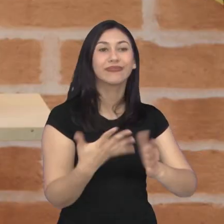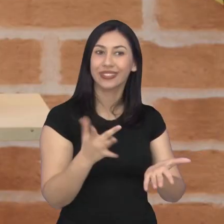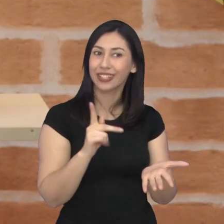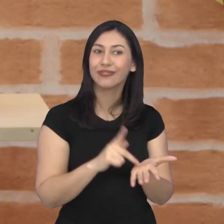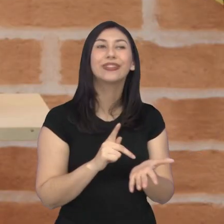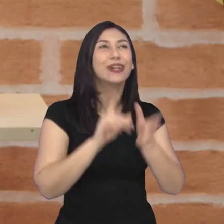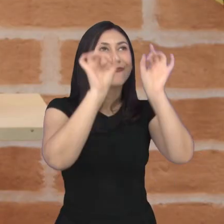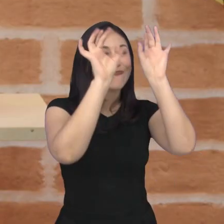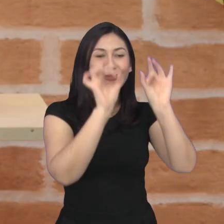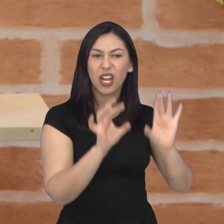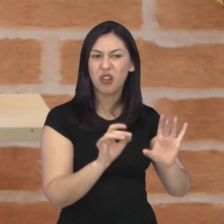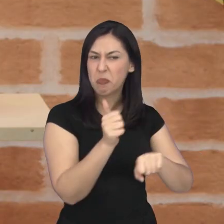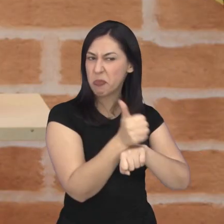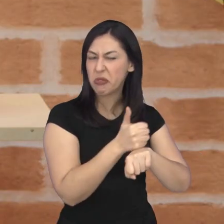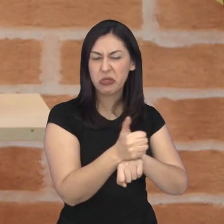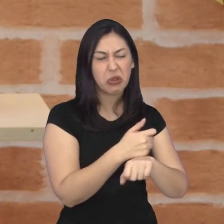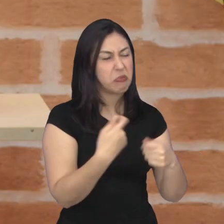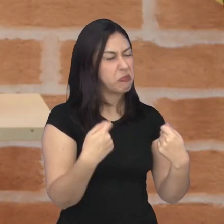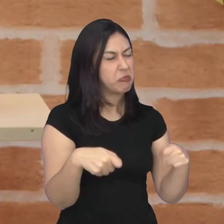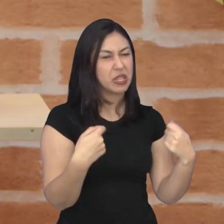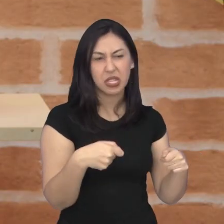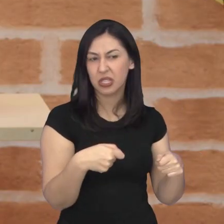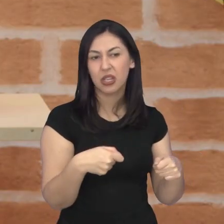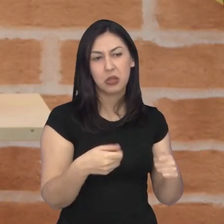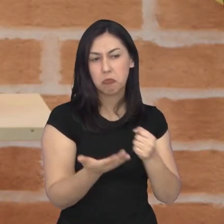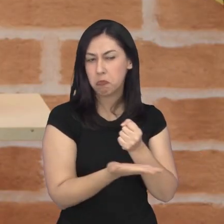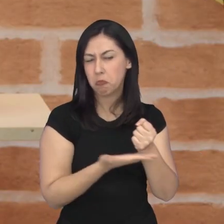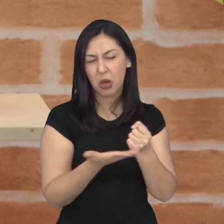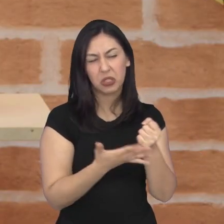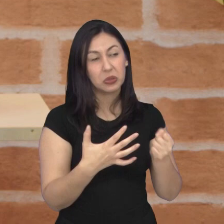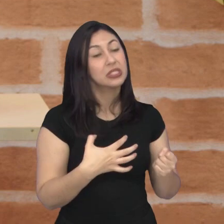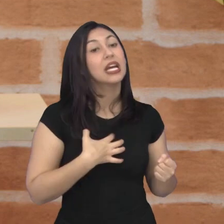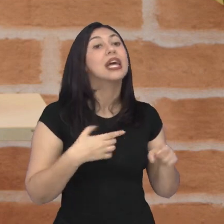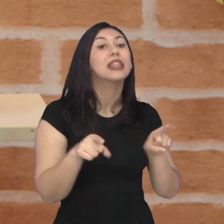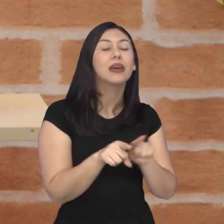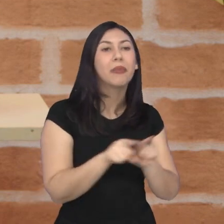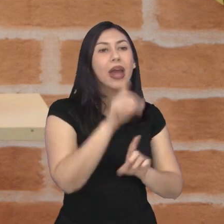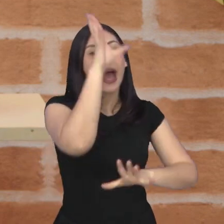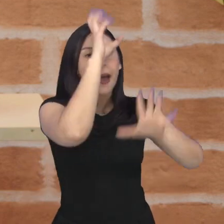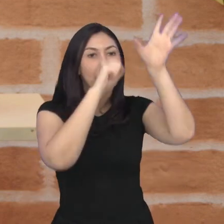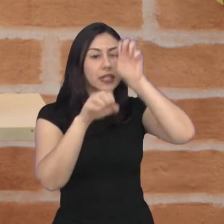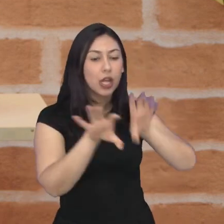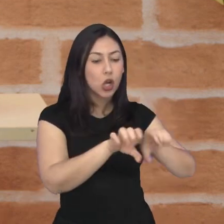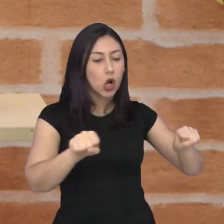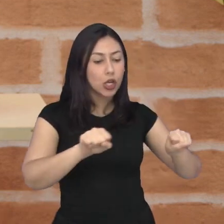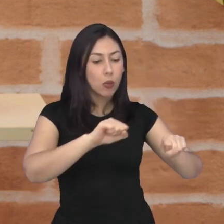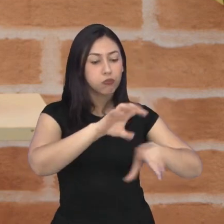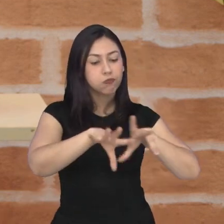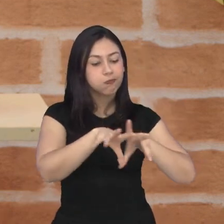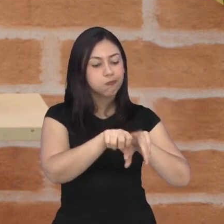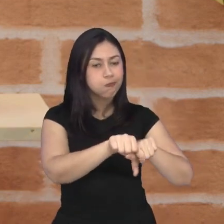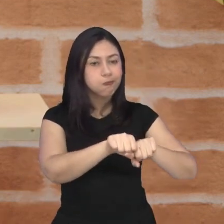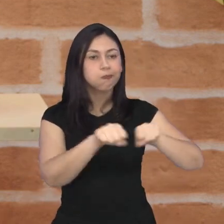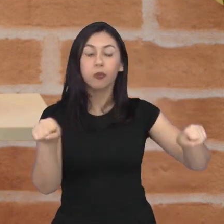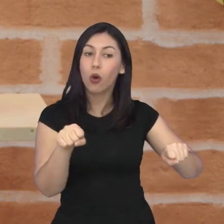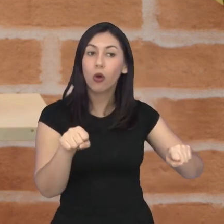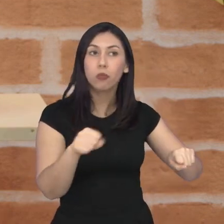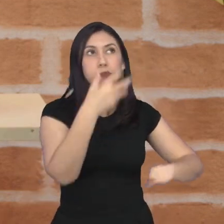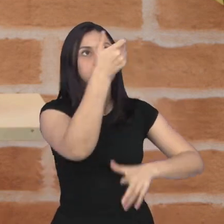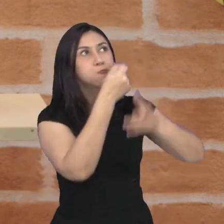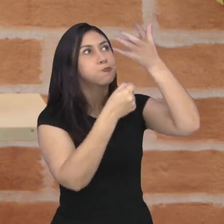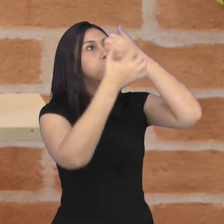ser profissional. O básico, você já sente isso, e também aprender a dar nós, né? Mexer com redução, essa coisa de subir e